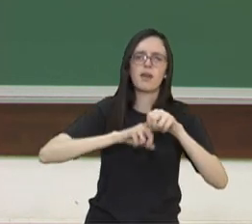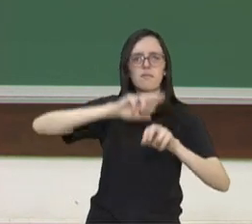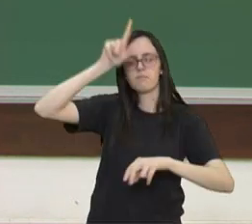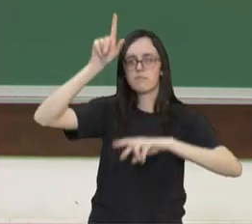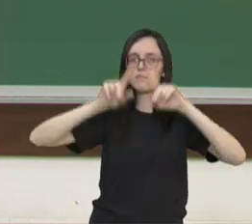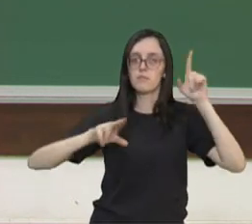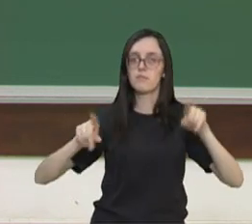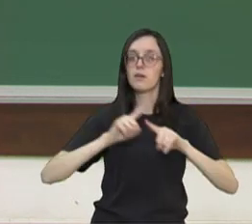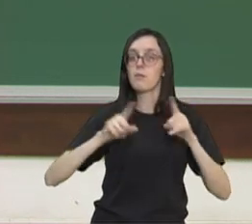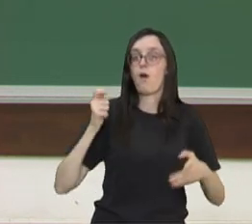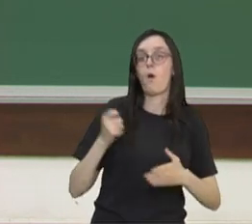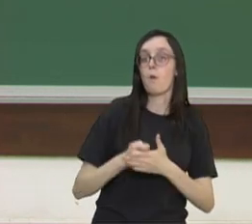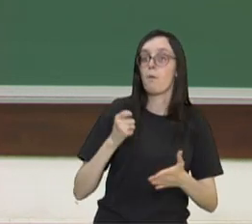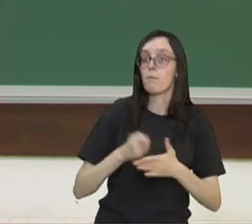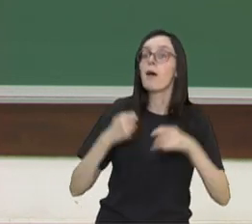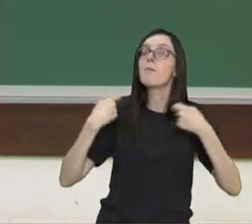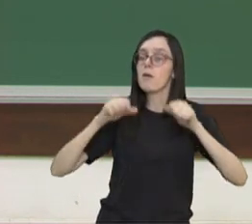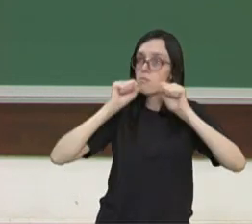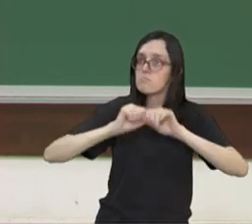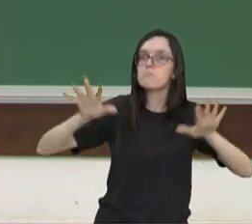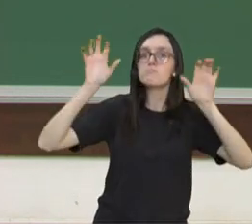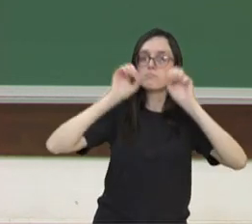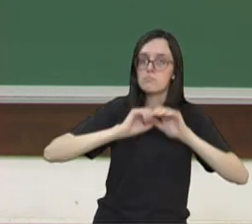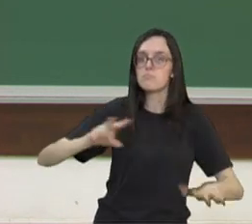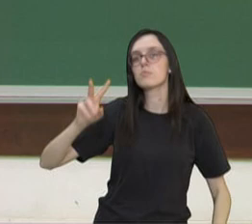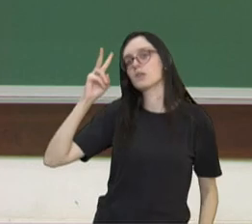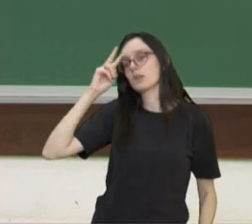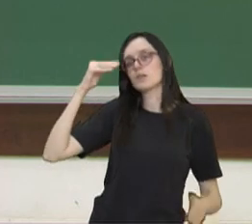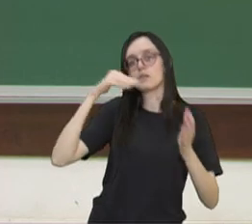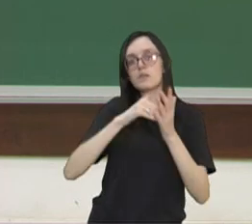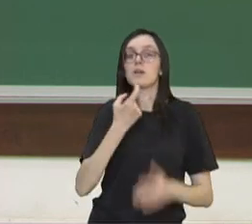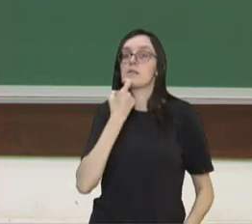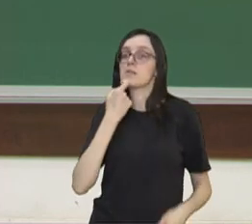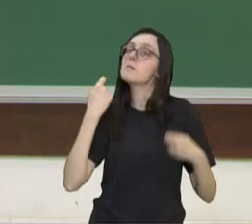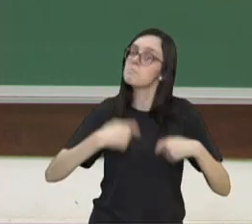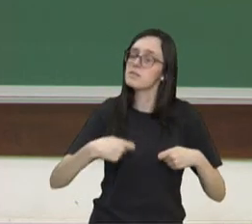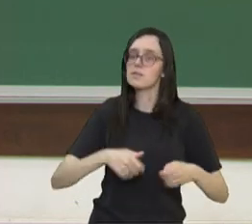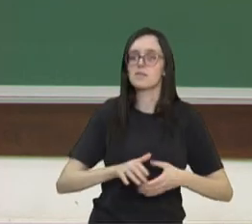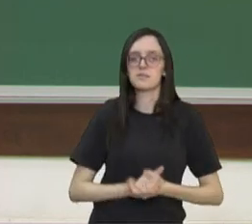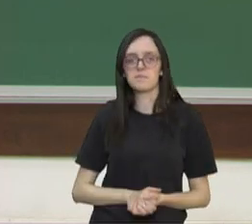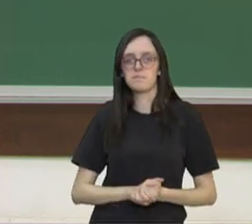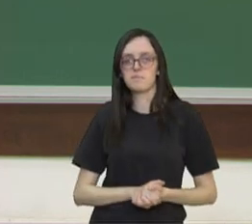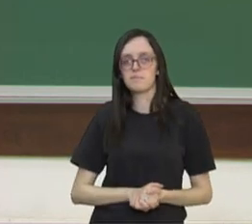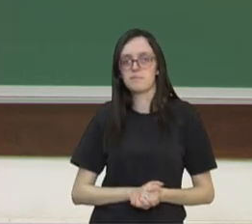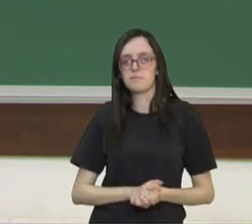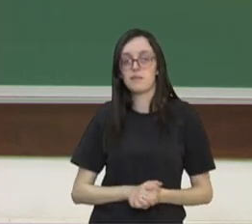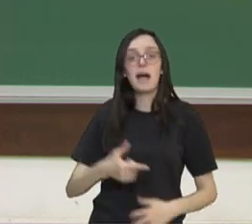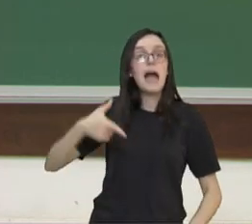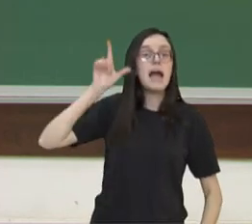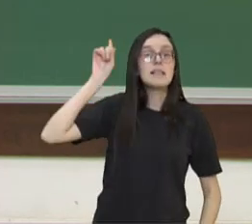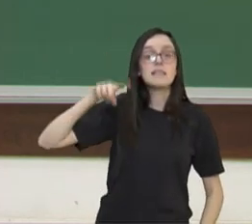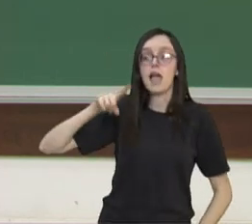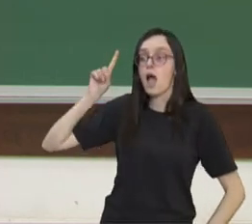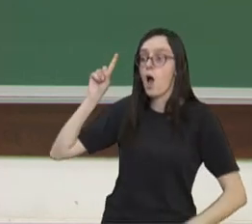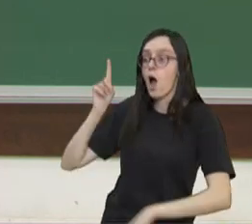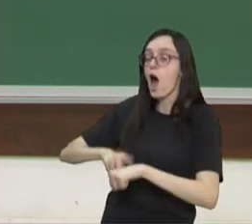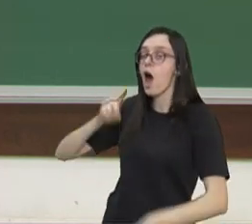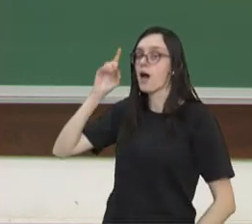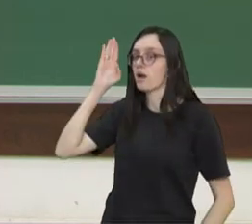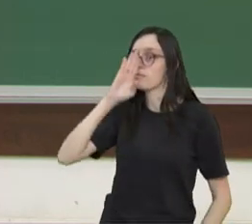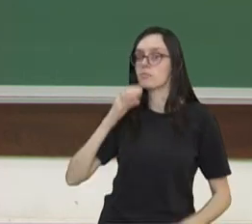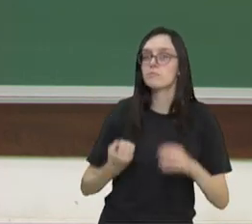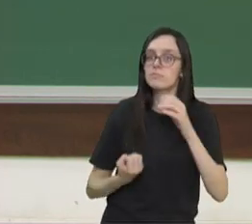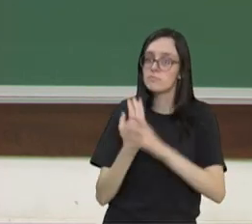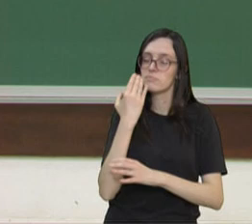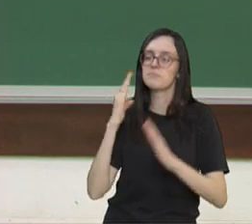diferentes, mas são obrigados a transmitir diariamente, de segunda a sexta. Antes se chamava A Hora do Brasil, criado